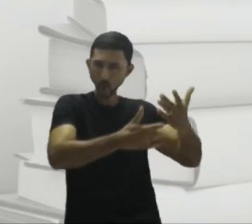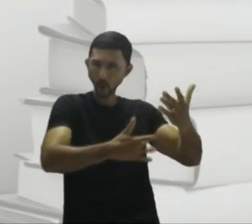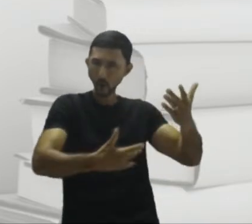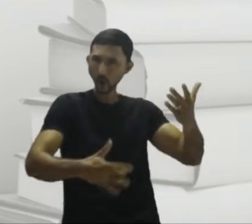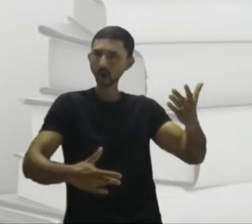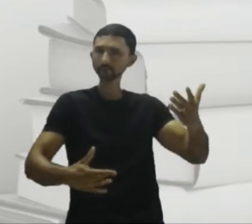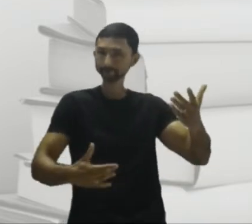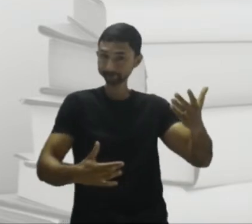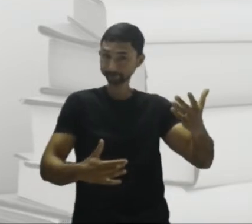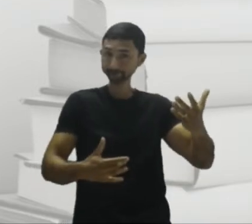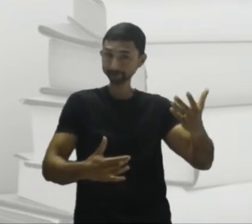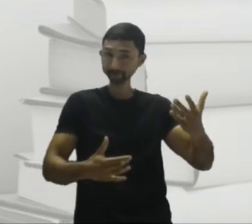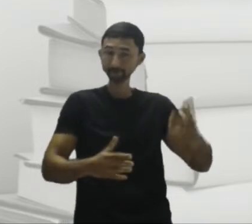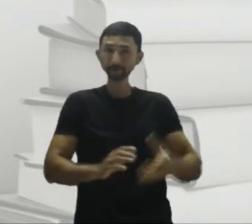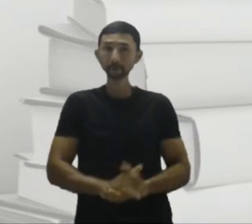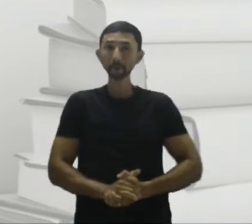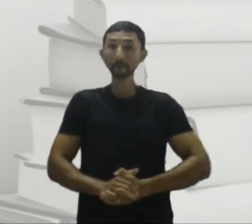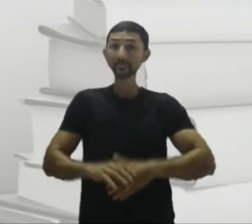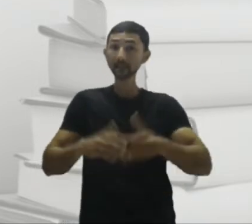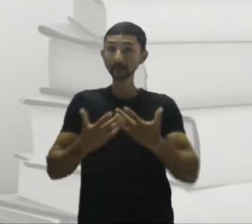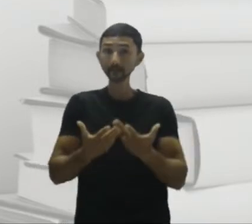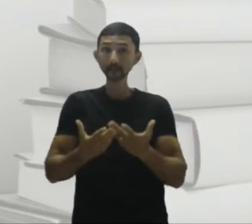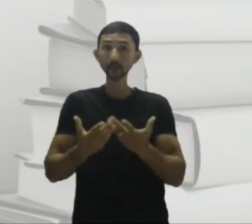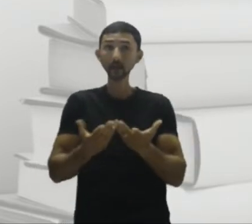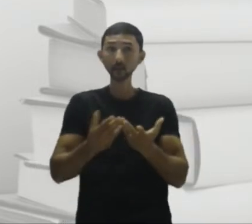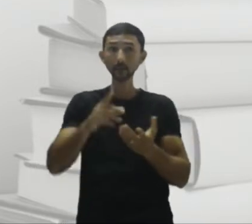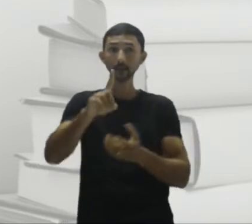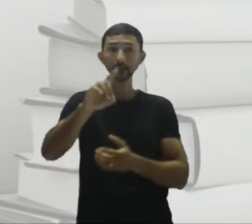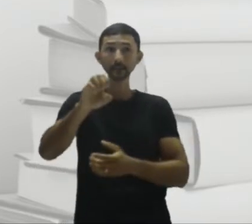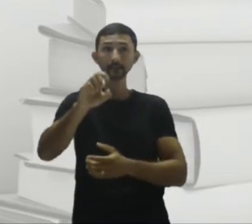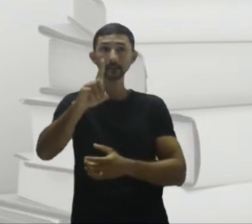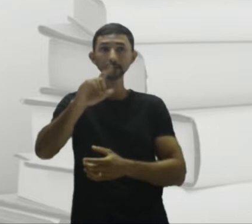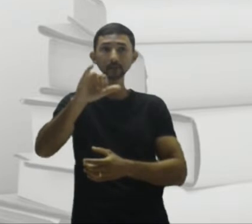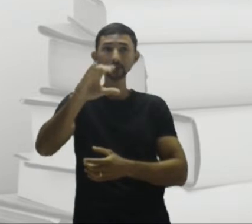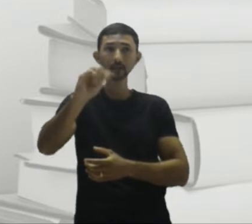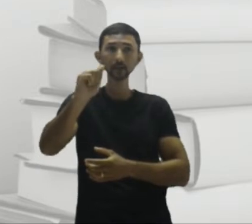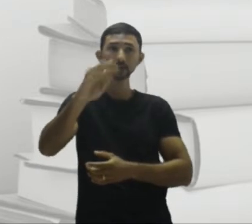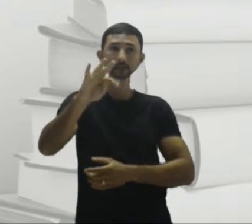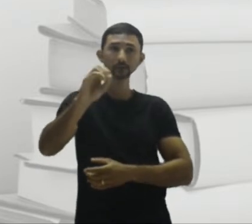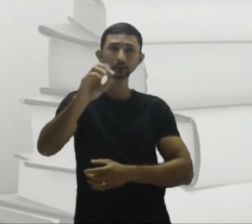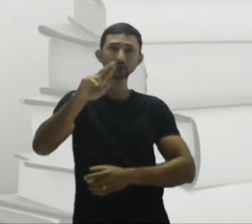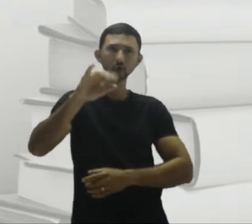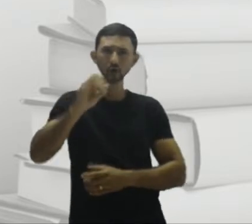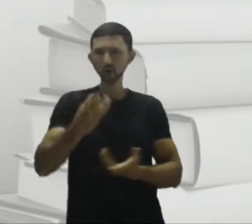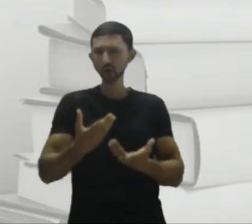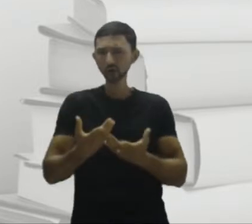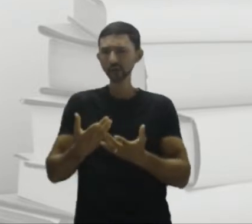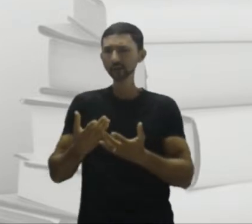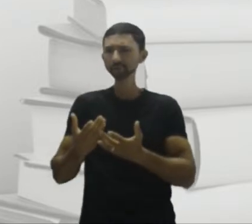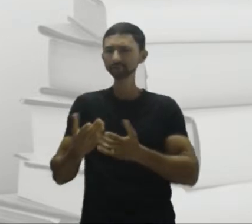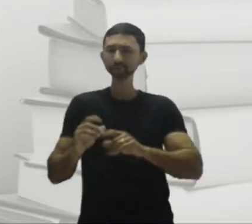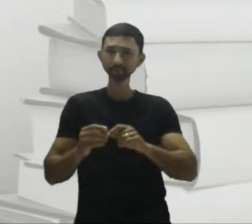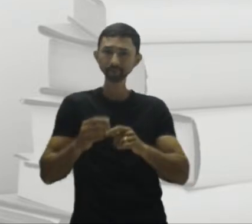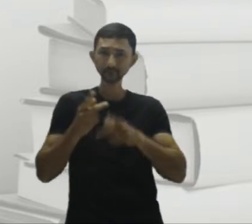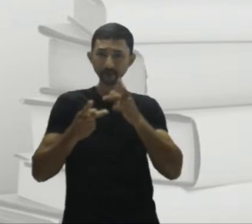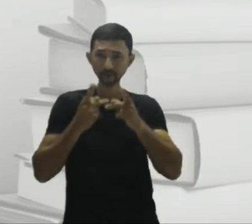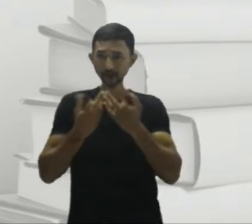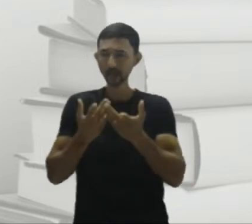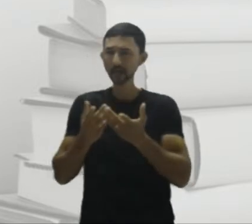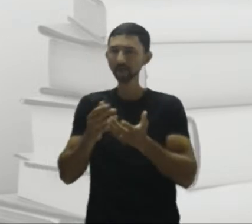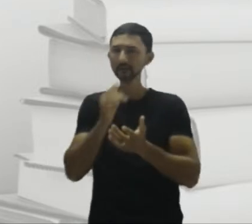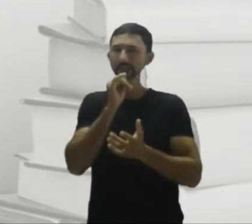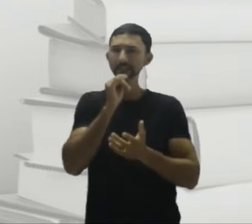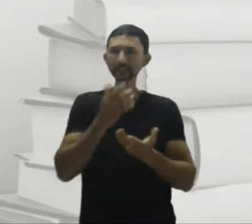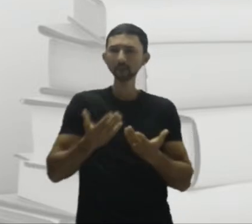longuíssimos. Ele, então, faz uma dedicatória. Essa dedicatória era facultativa, certo? Ele